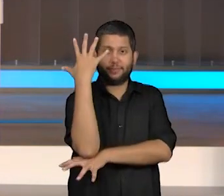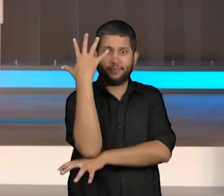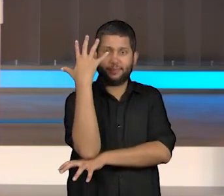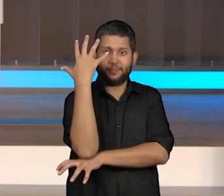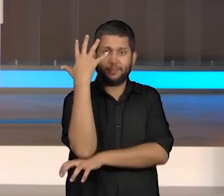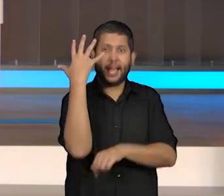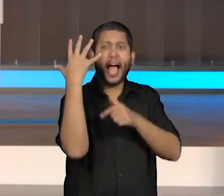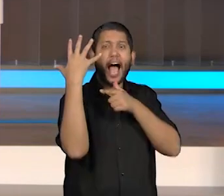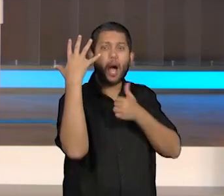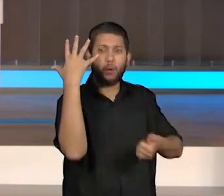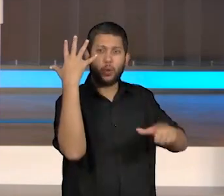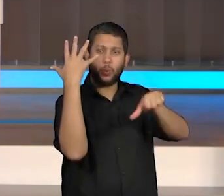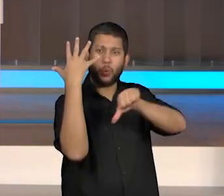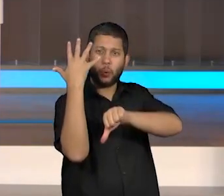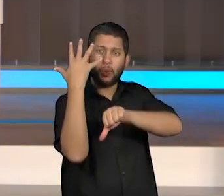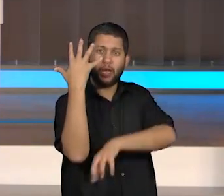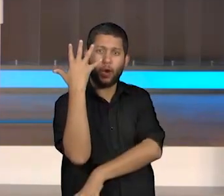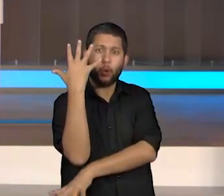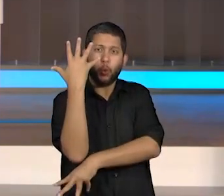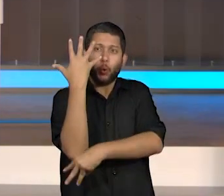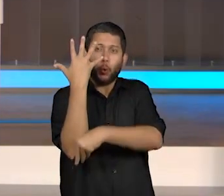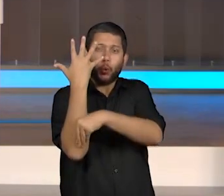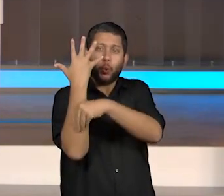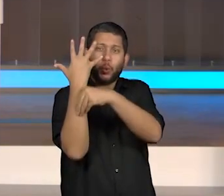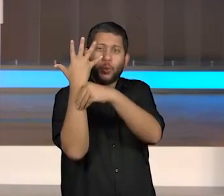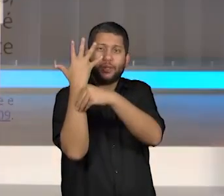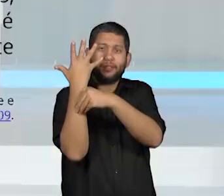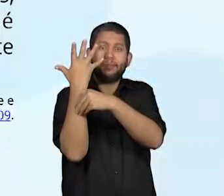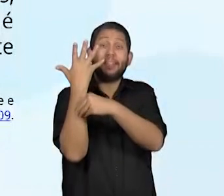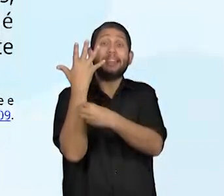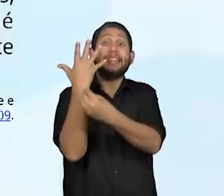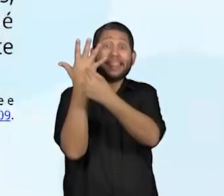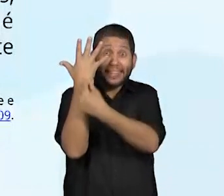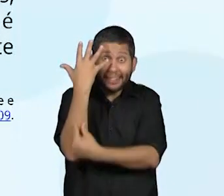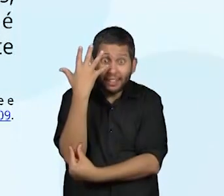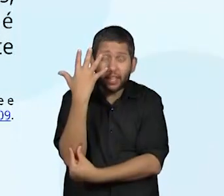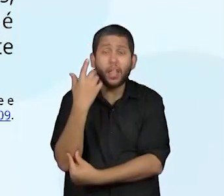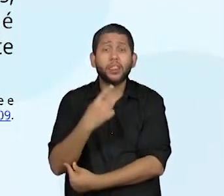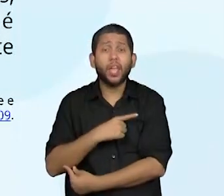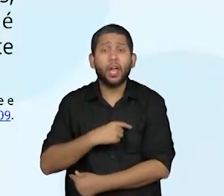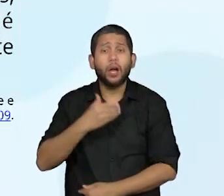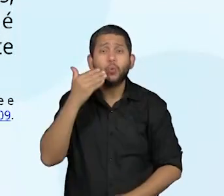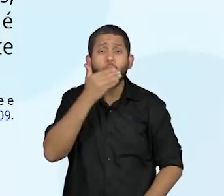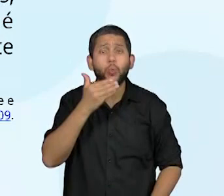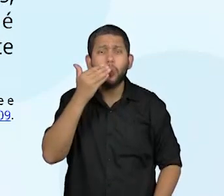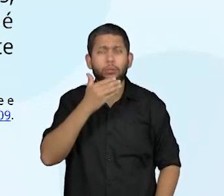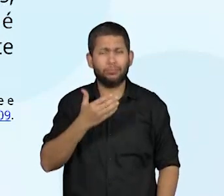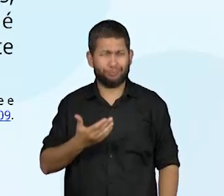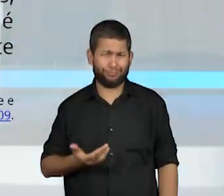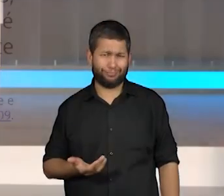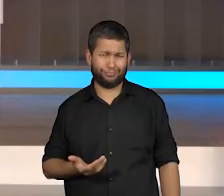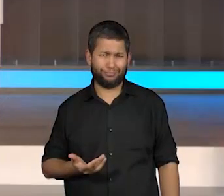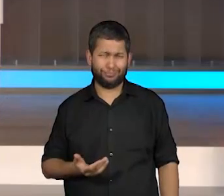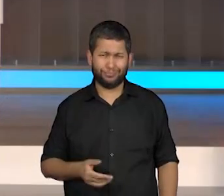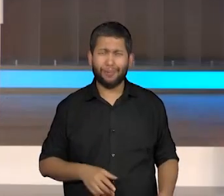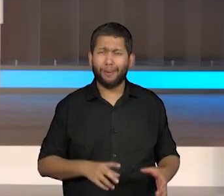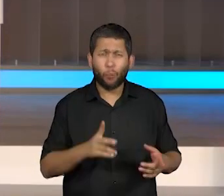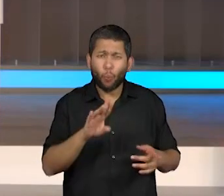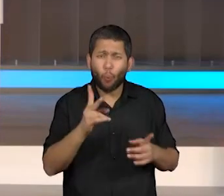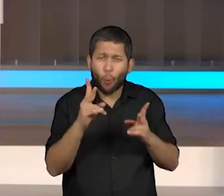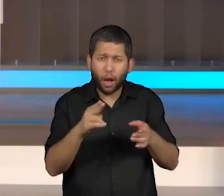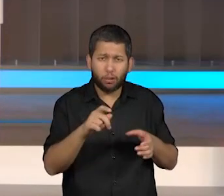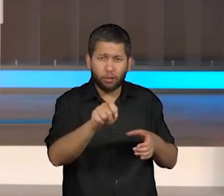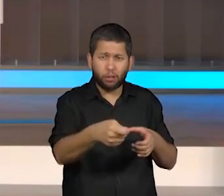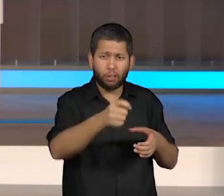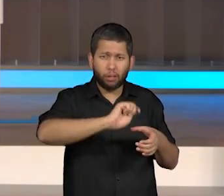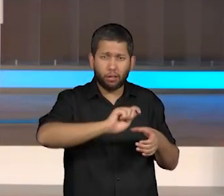os açúcares. Criançada, vocês gostam de comer doce? Gostam, não gostam?